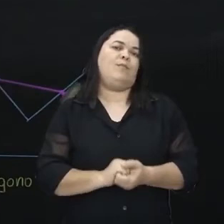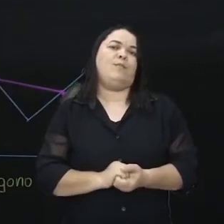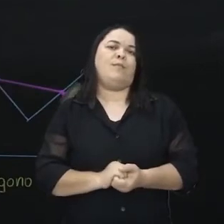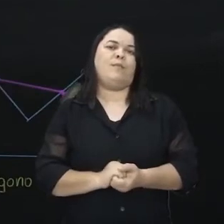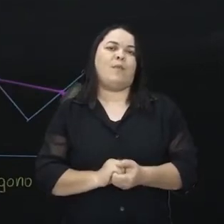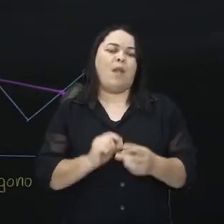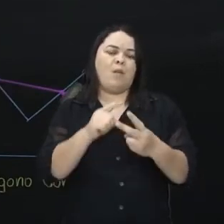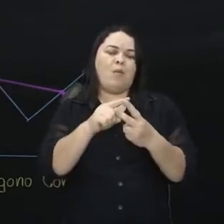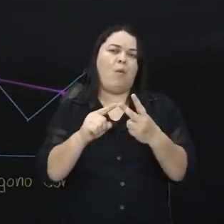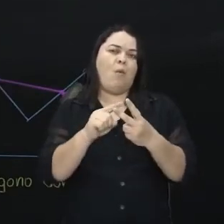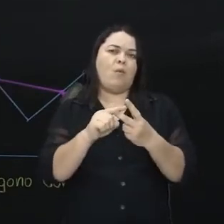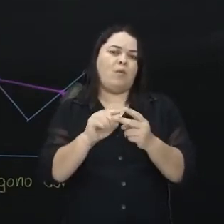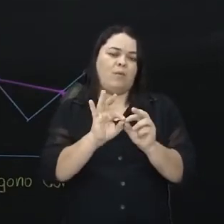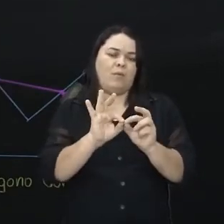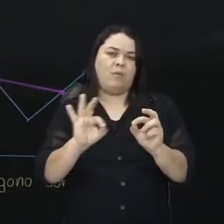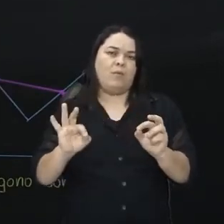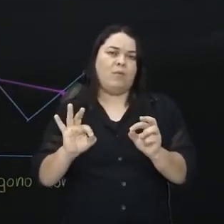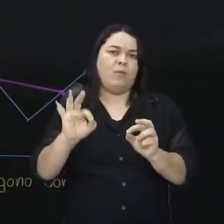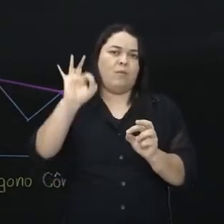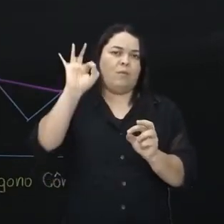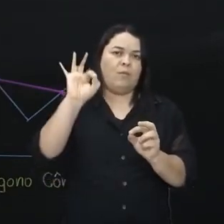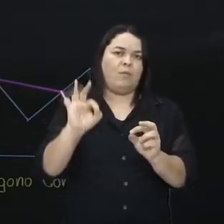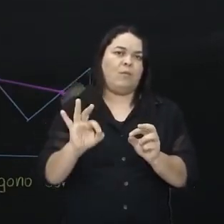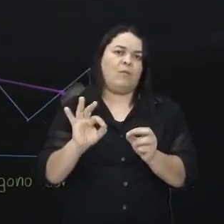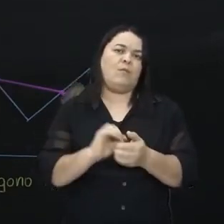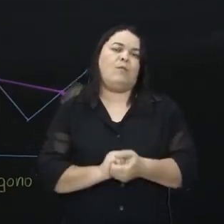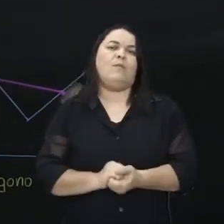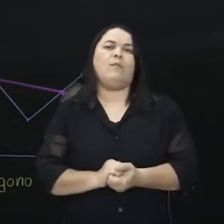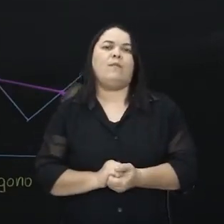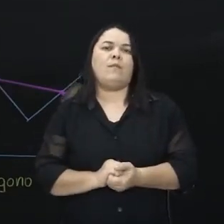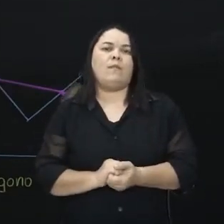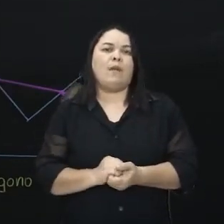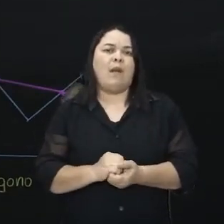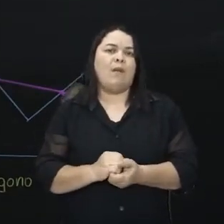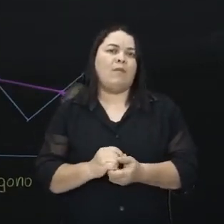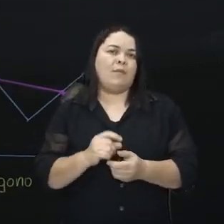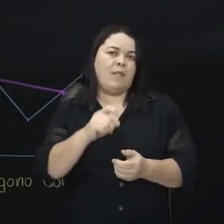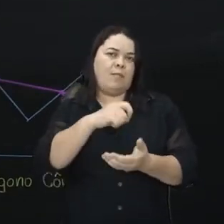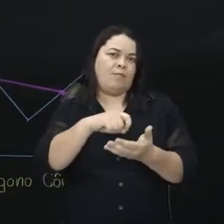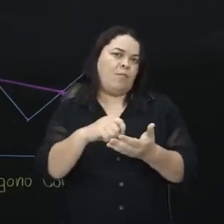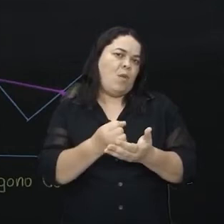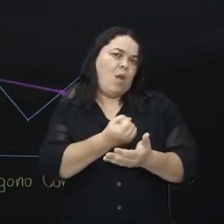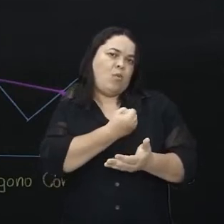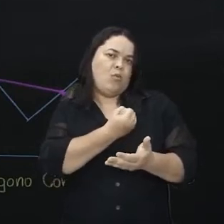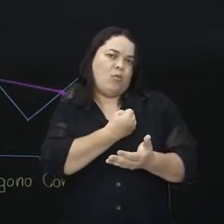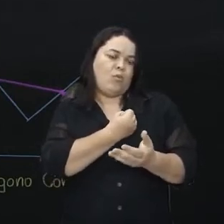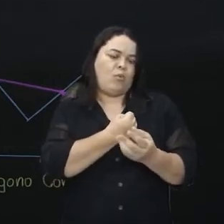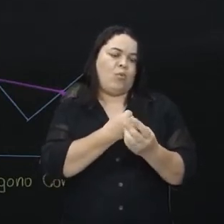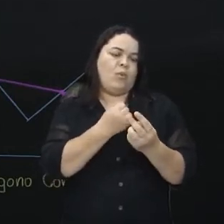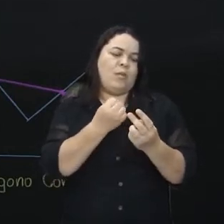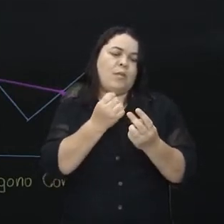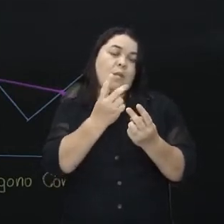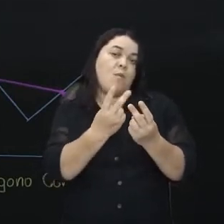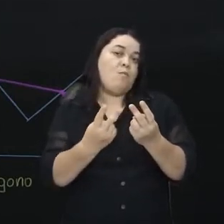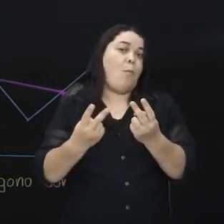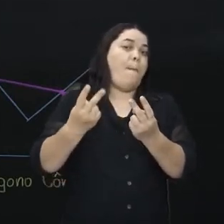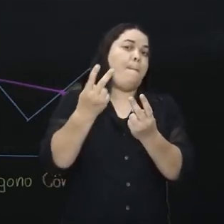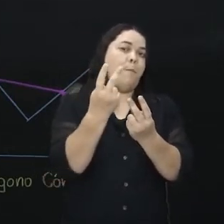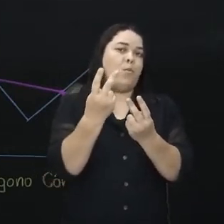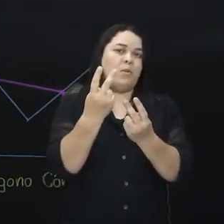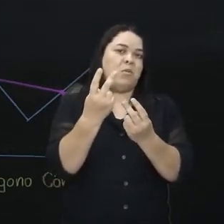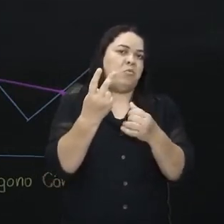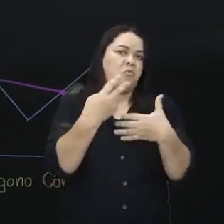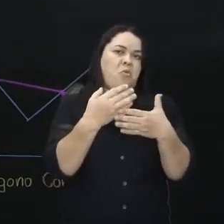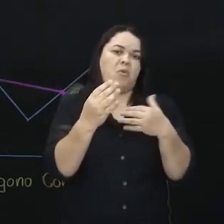duas dimensões, quando você pega um número e o seu expoente é 2, a gente faz o quê? Pega a